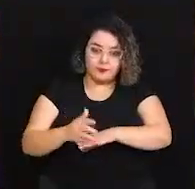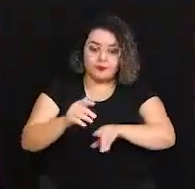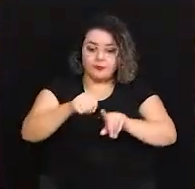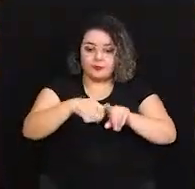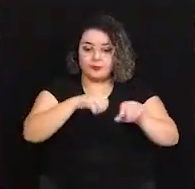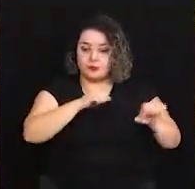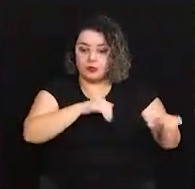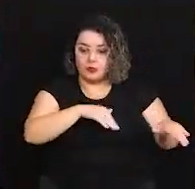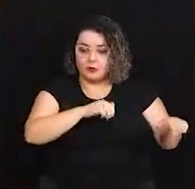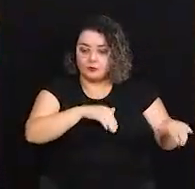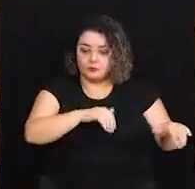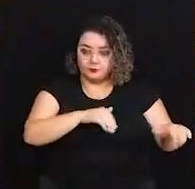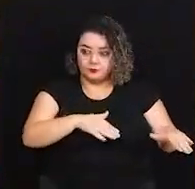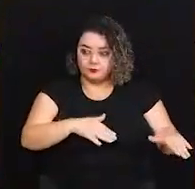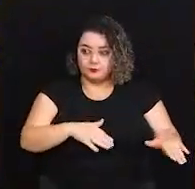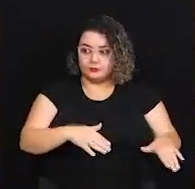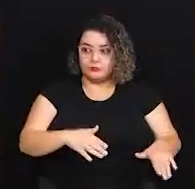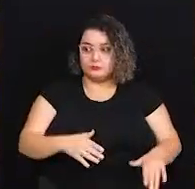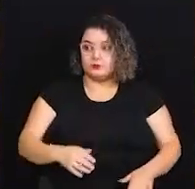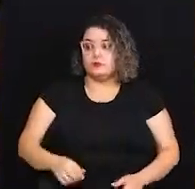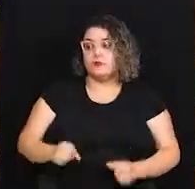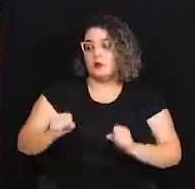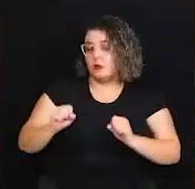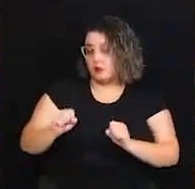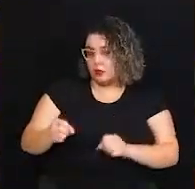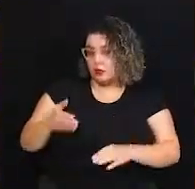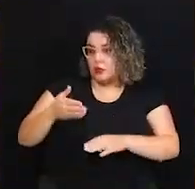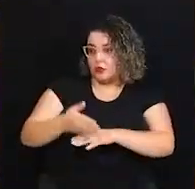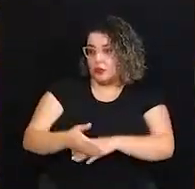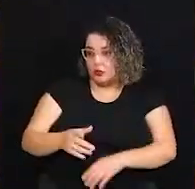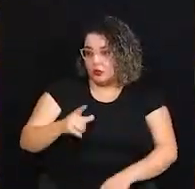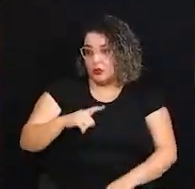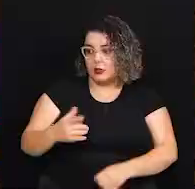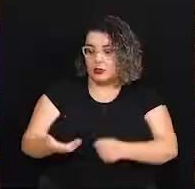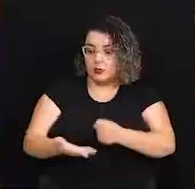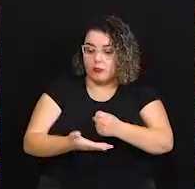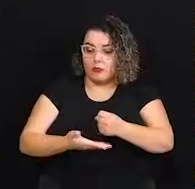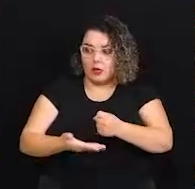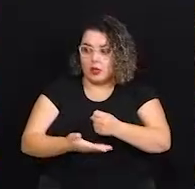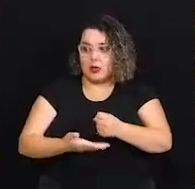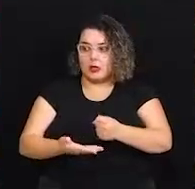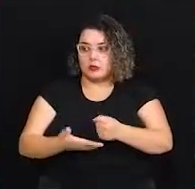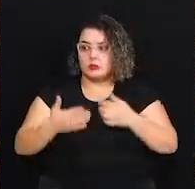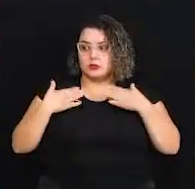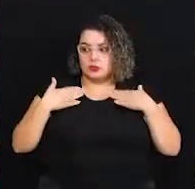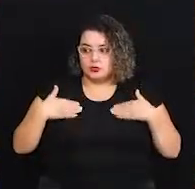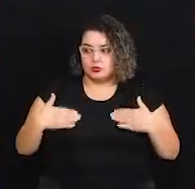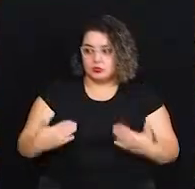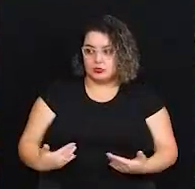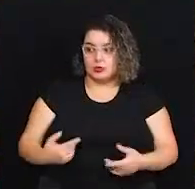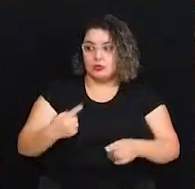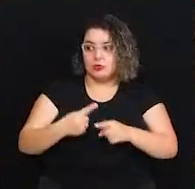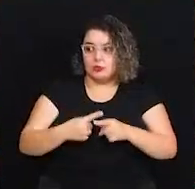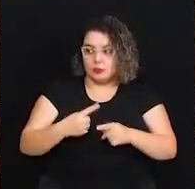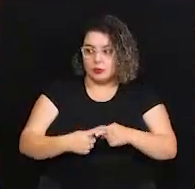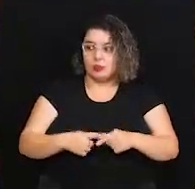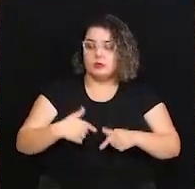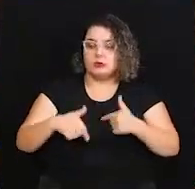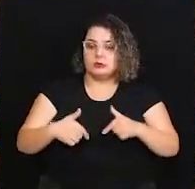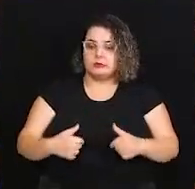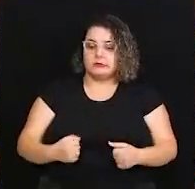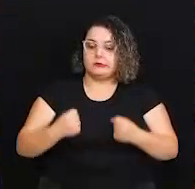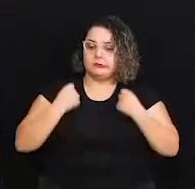de setembro. Para ser um combatente, é preciso ter um mínimo de condicionamento físico, porque o trabalho é